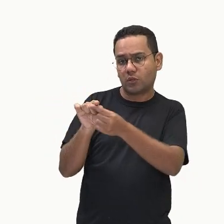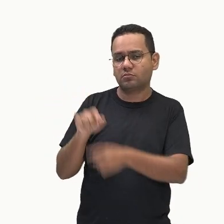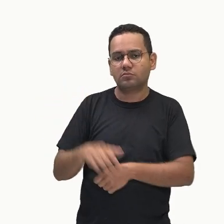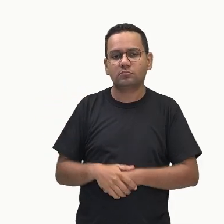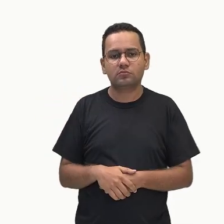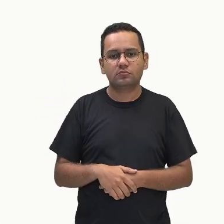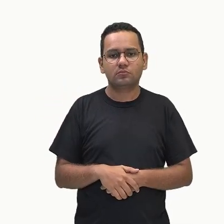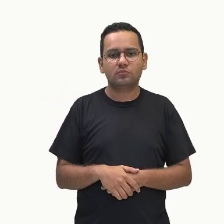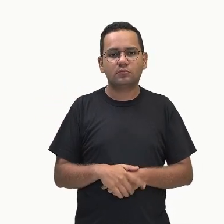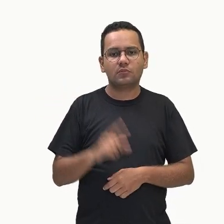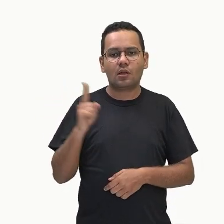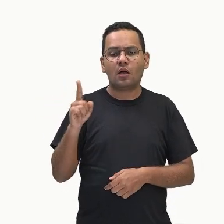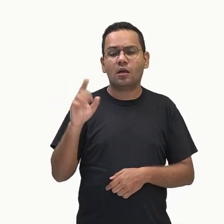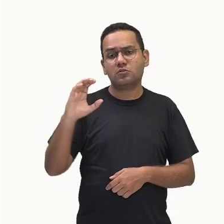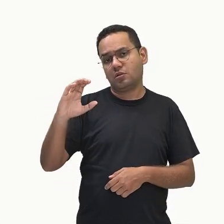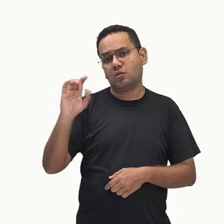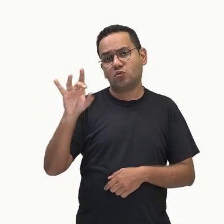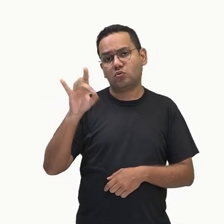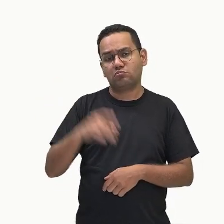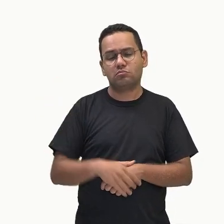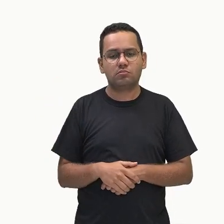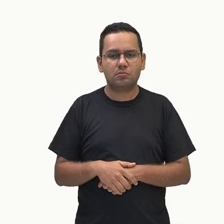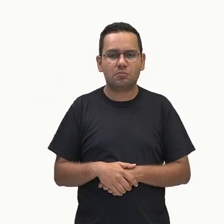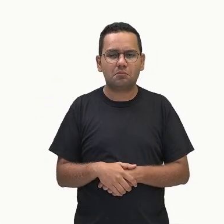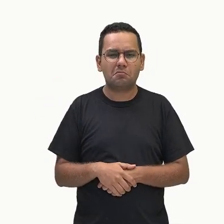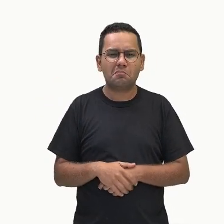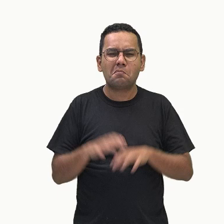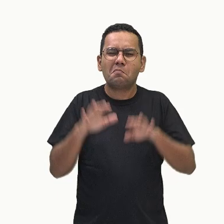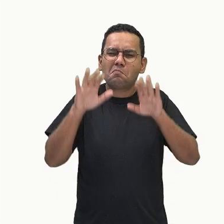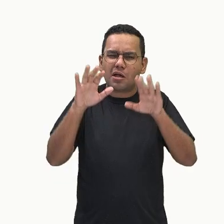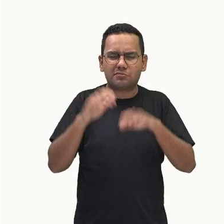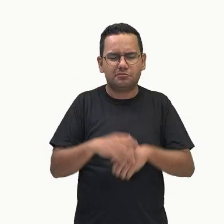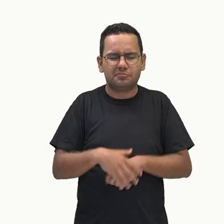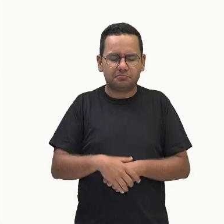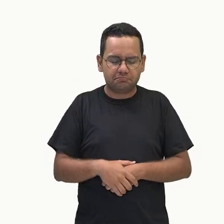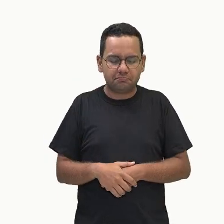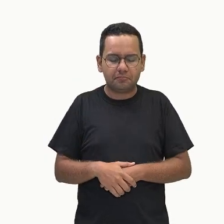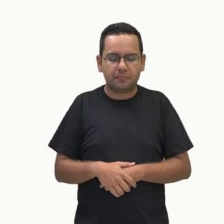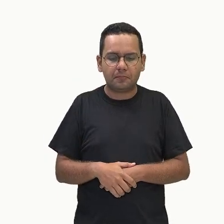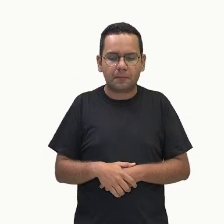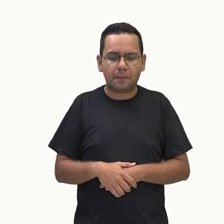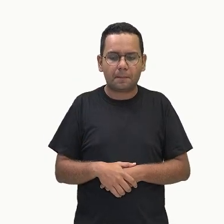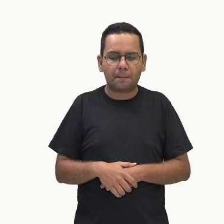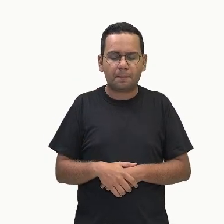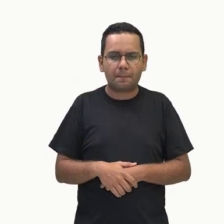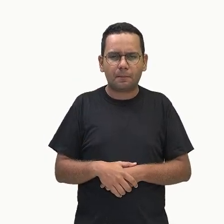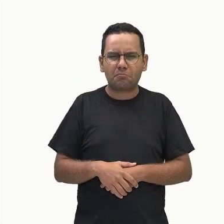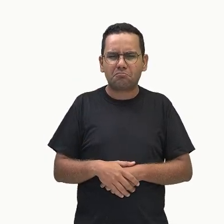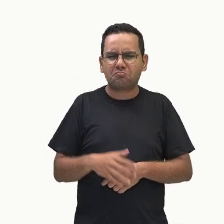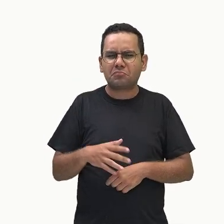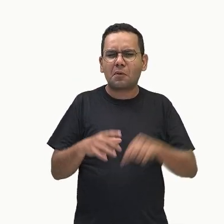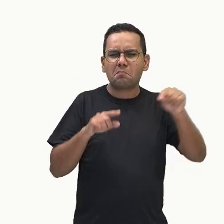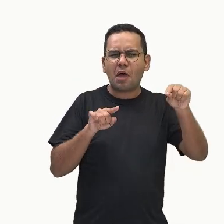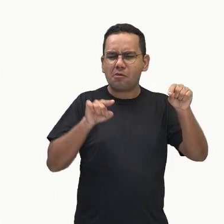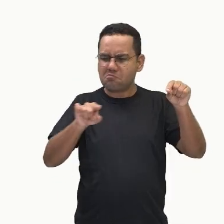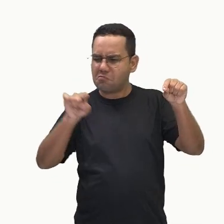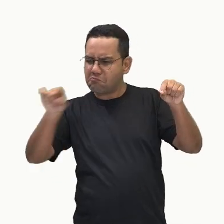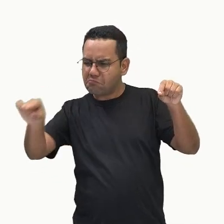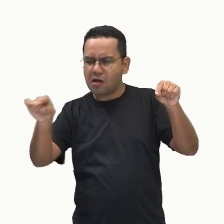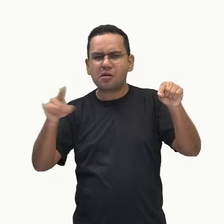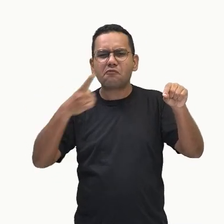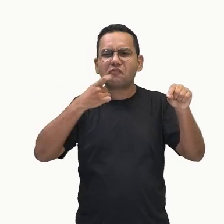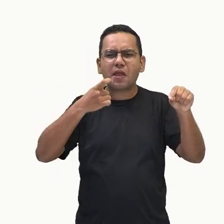representado só por uma letra C. Por que eu estou destacando aqui vários elementos químicos? Para ficar claro para